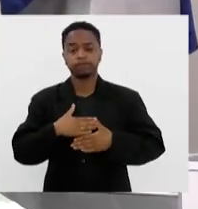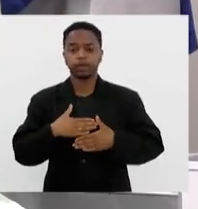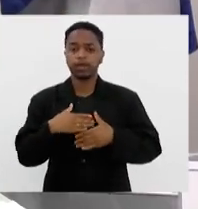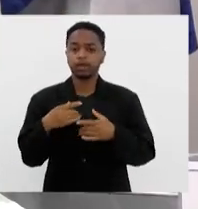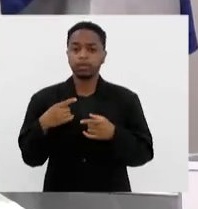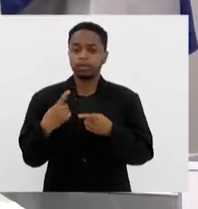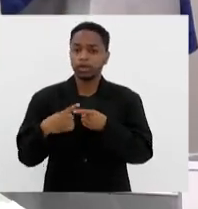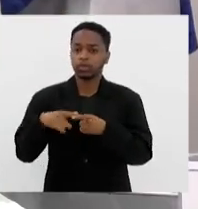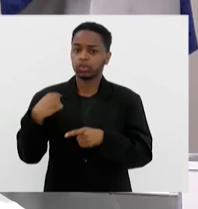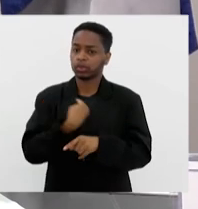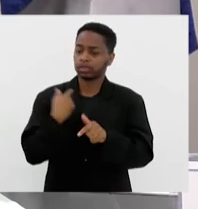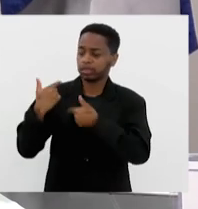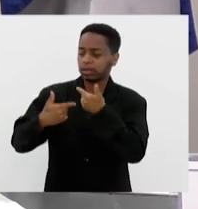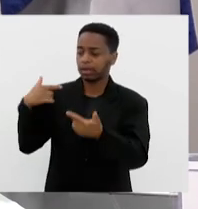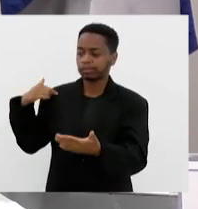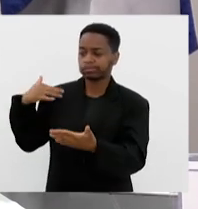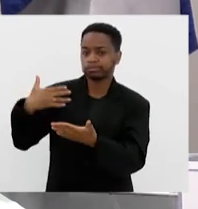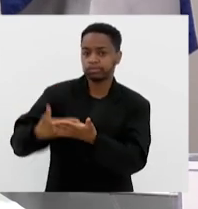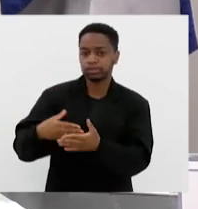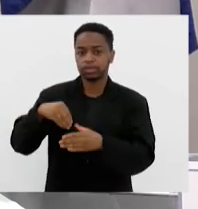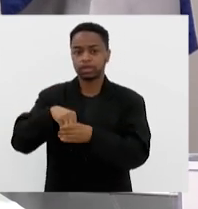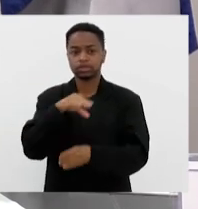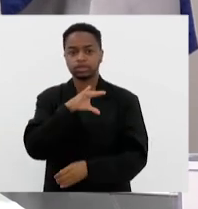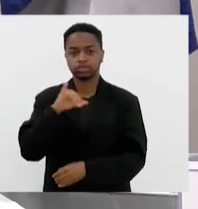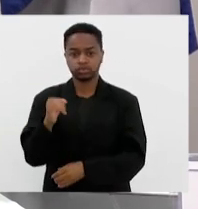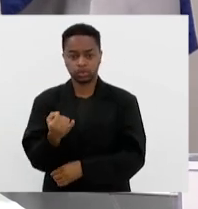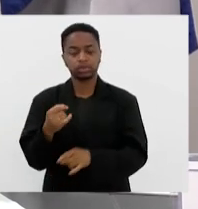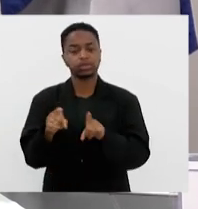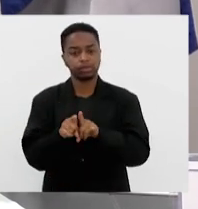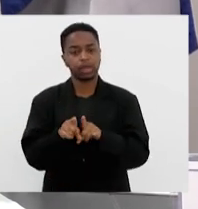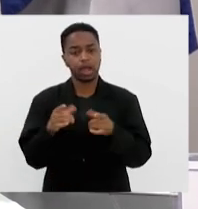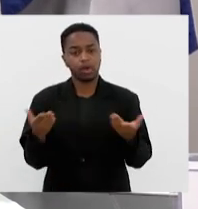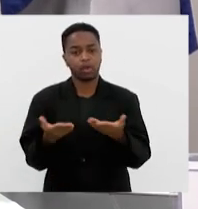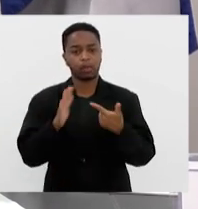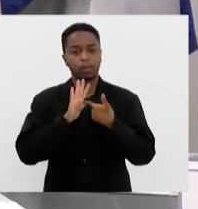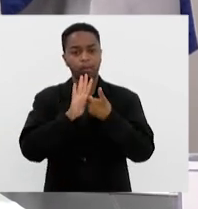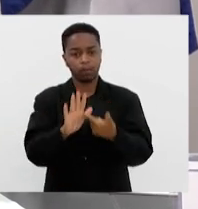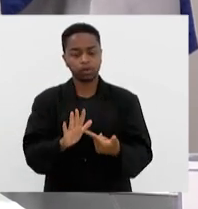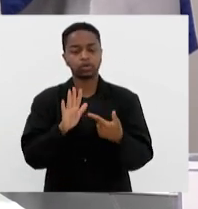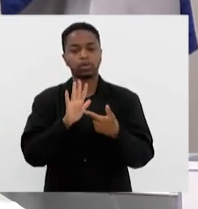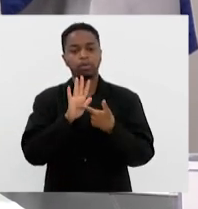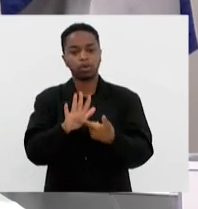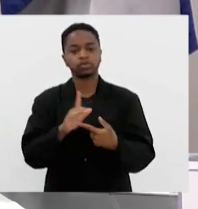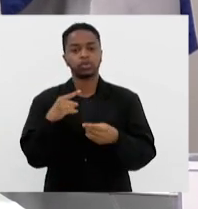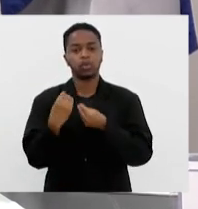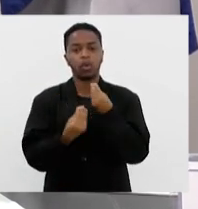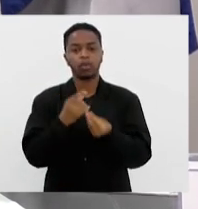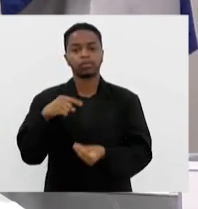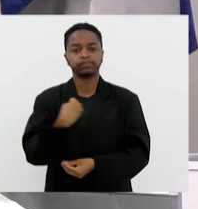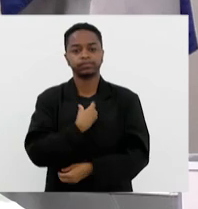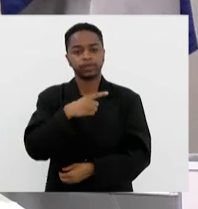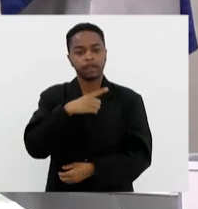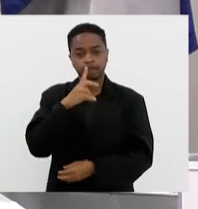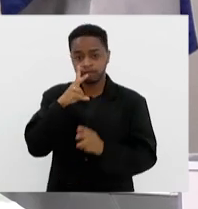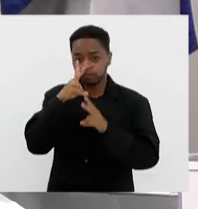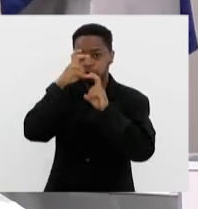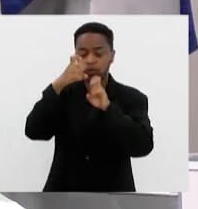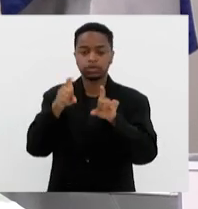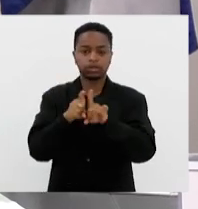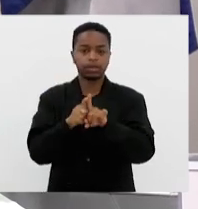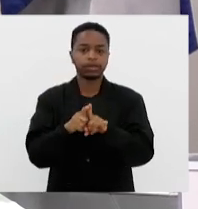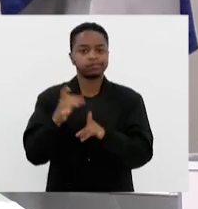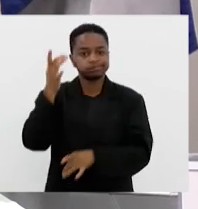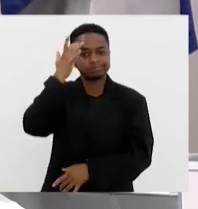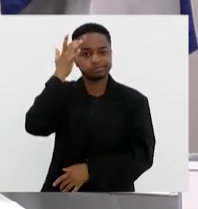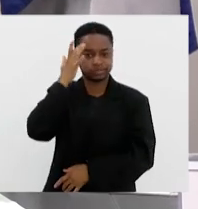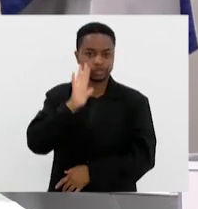gente vem fazendo ao longo desse ano na CCJ, e foi mais uma demonstração de força, vigor e maturidade. O deputado